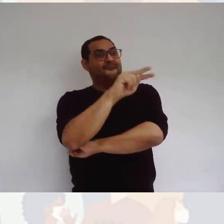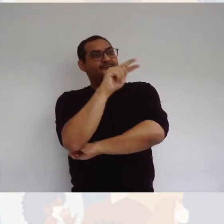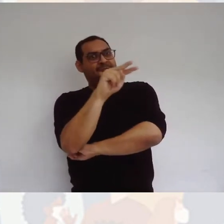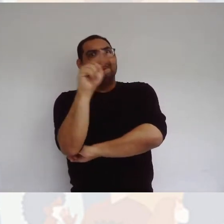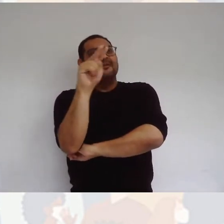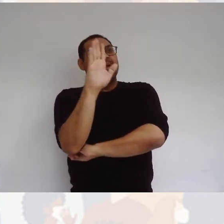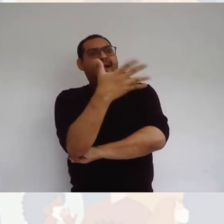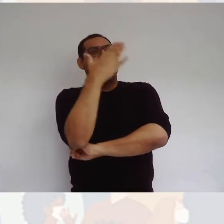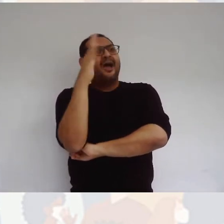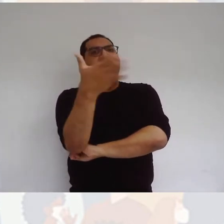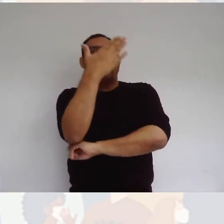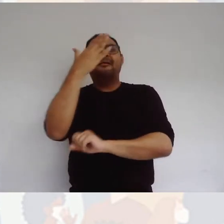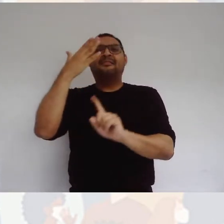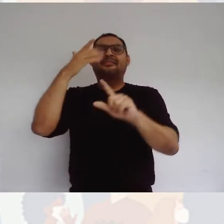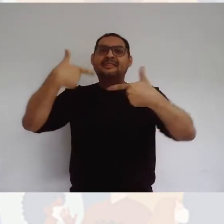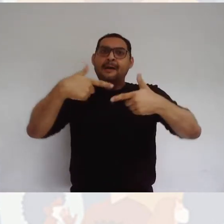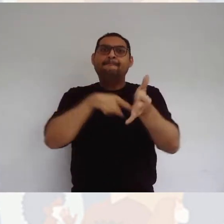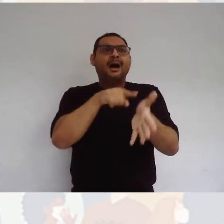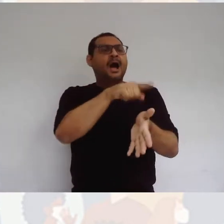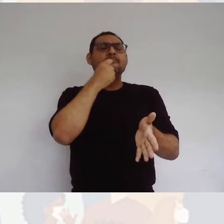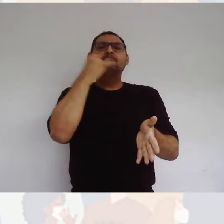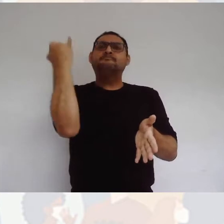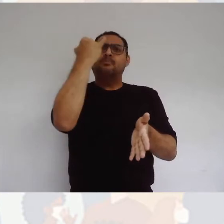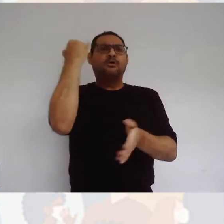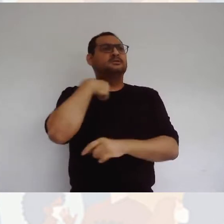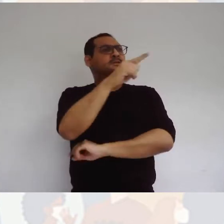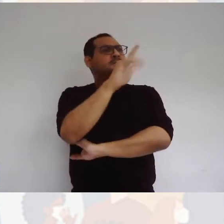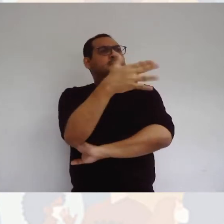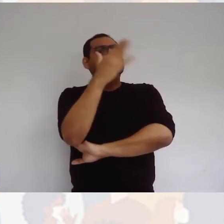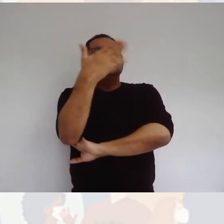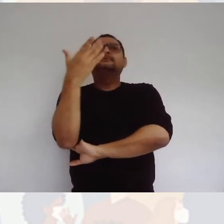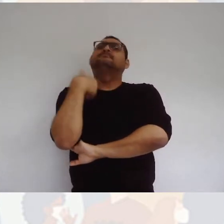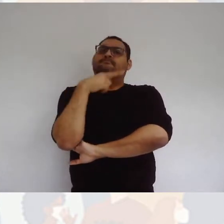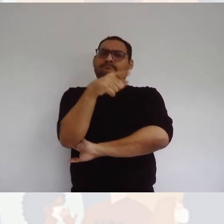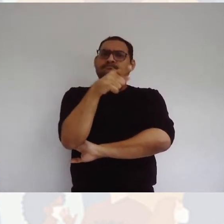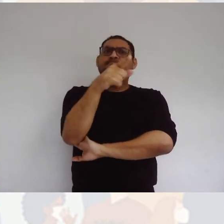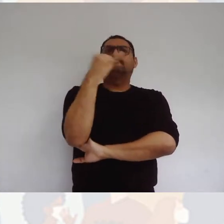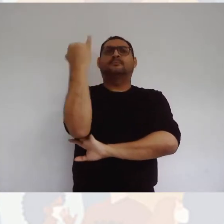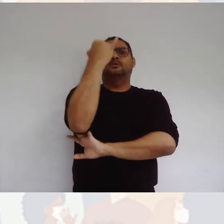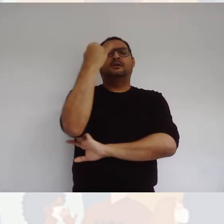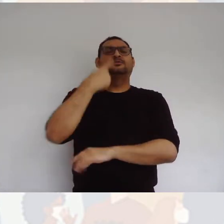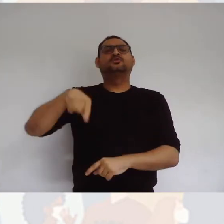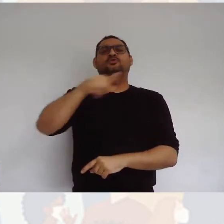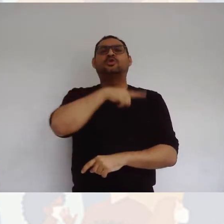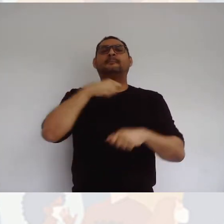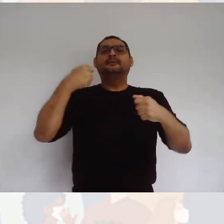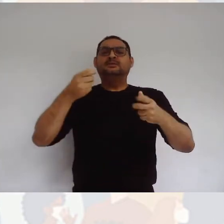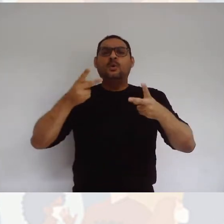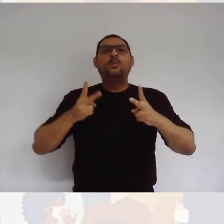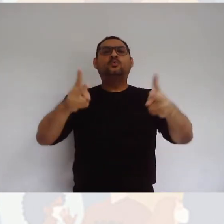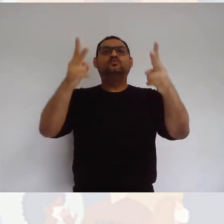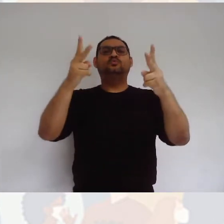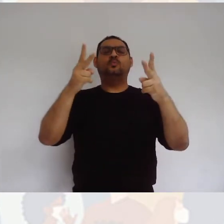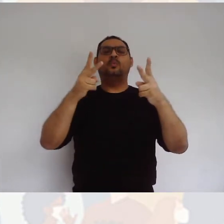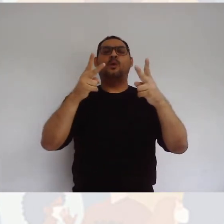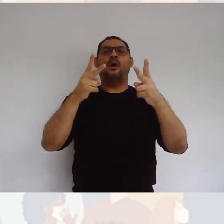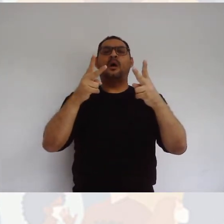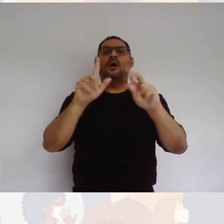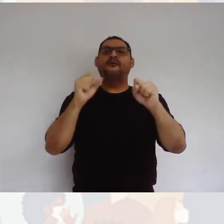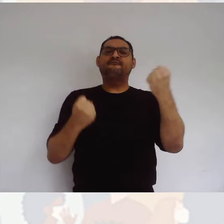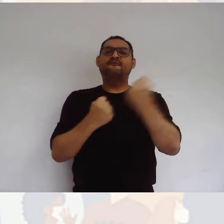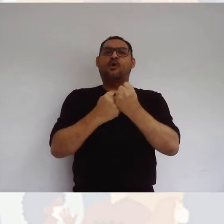importantes, e eu acho que nós temos que continuar fortalecendo muito a